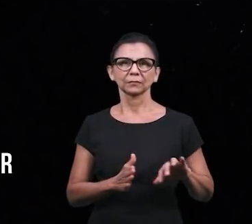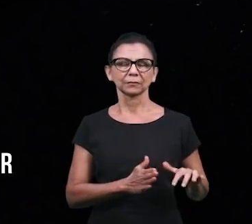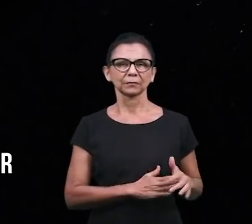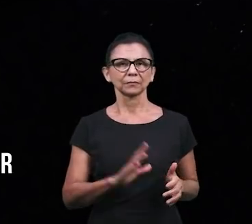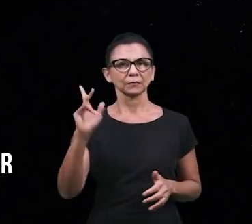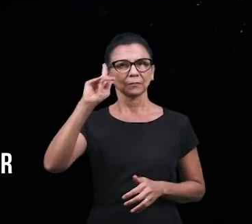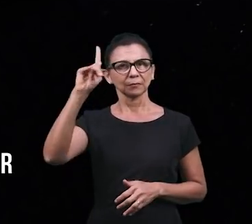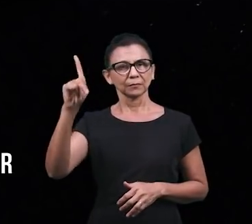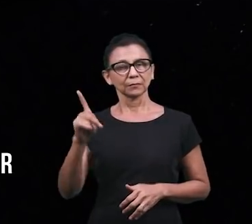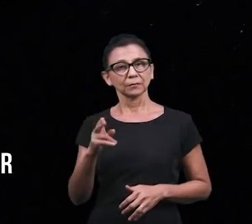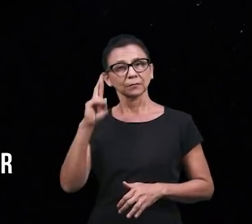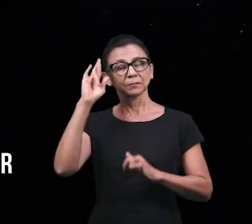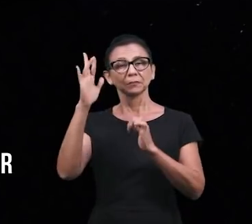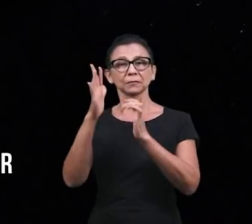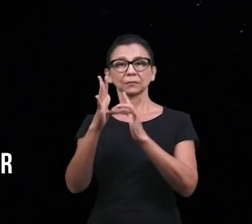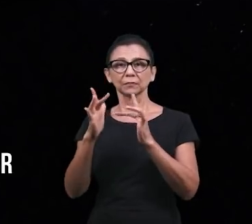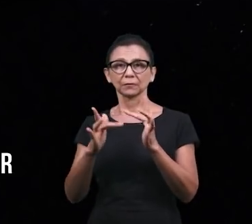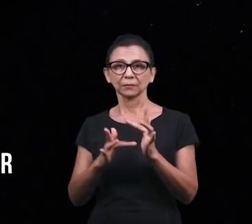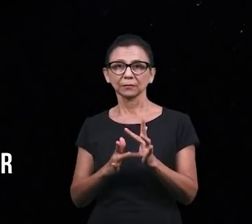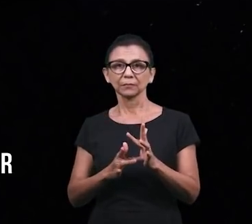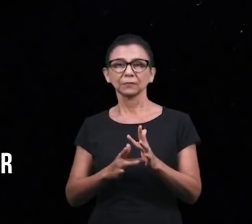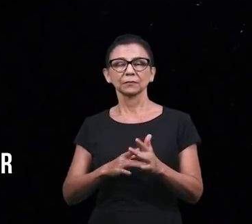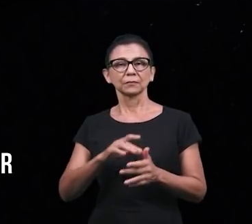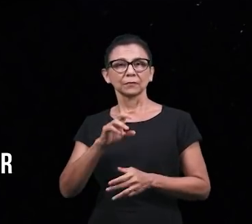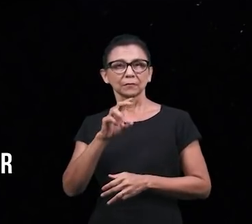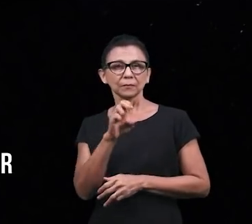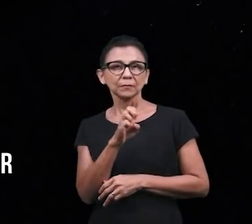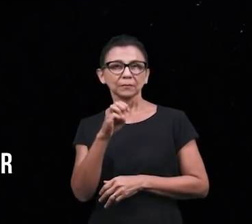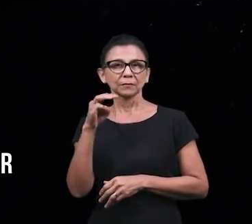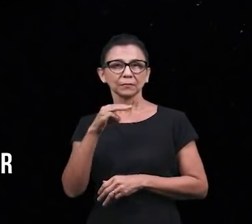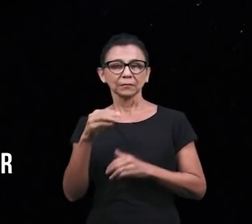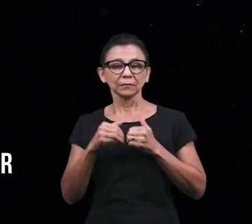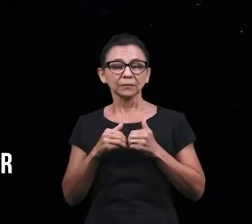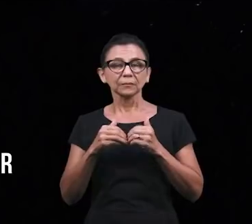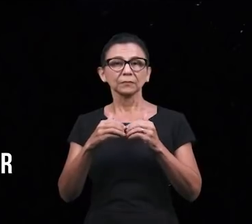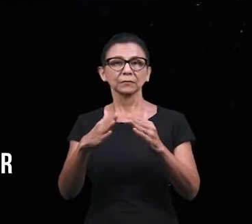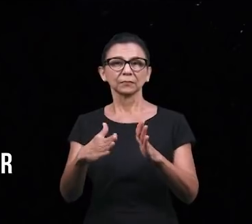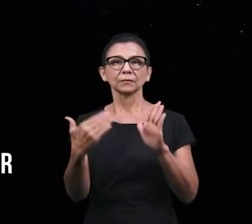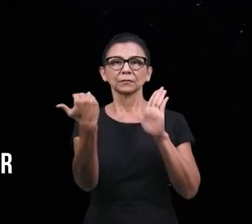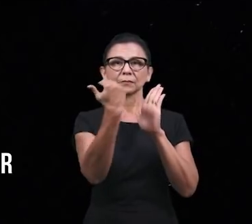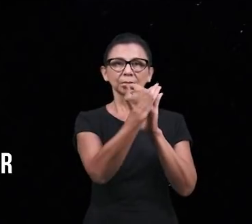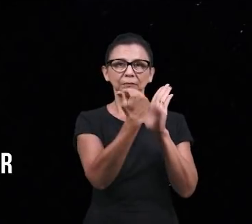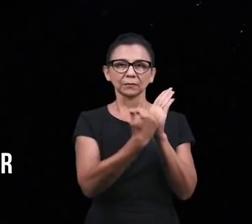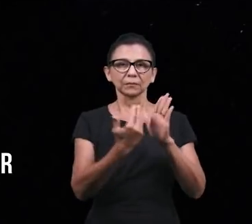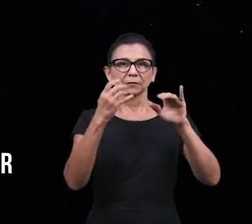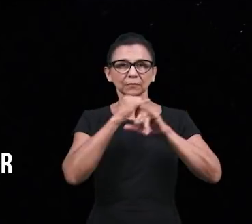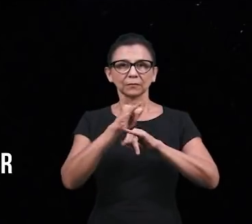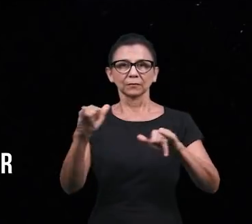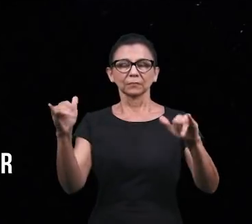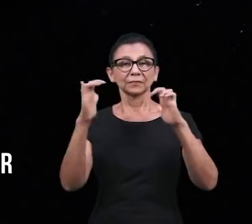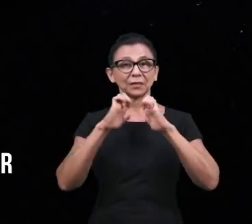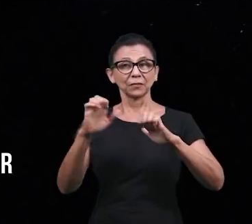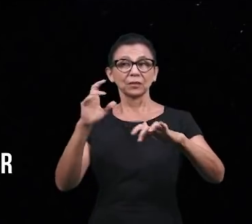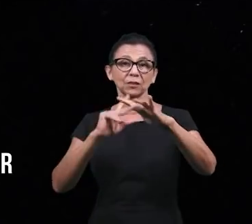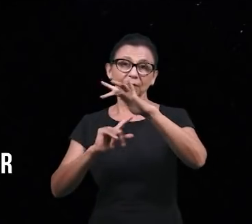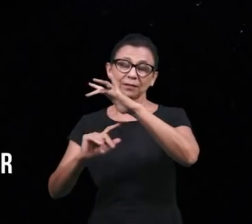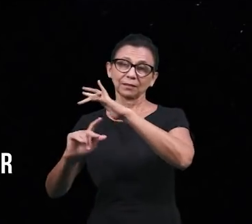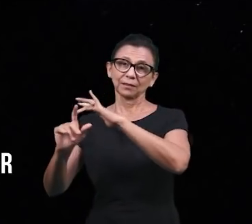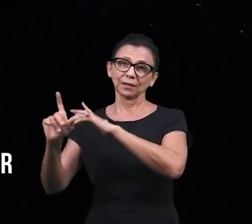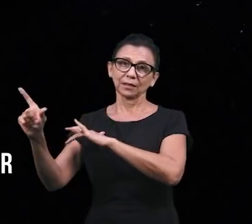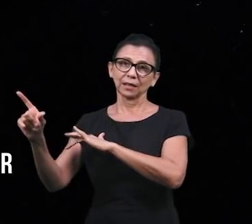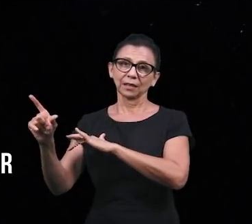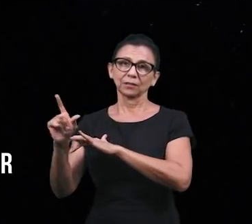A paz do Senhor Jesus. Dentro de 5 minutos, daremos início ao programa Anunciando o Evangelho